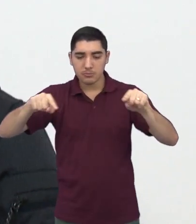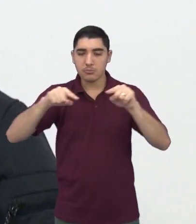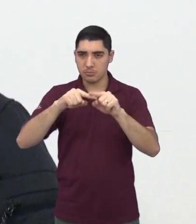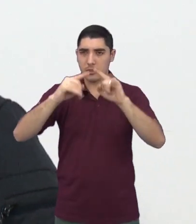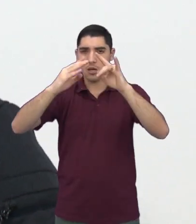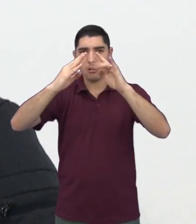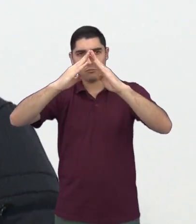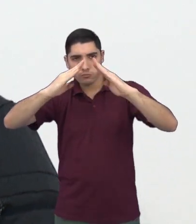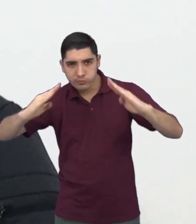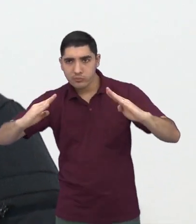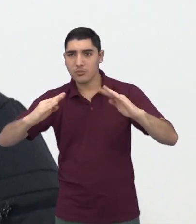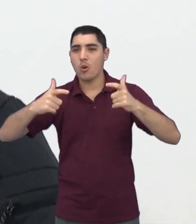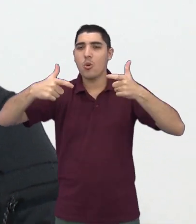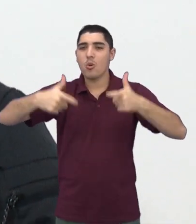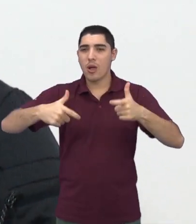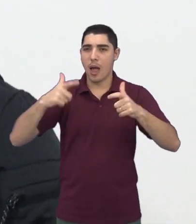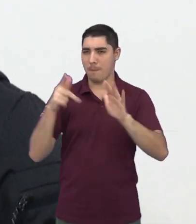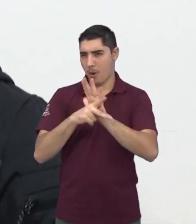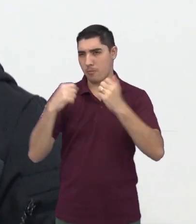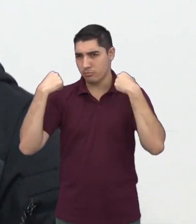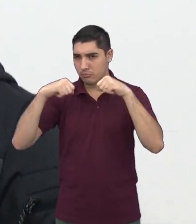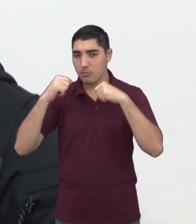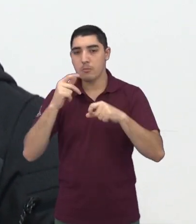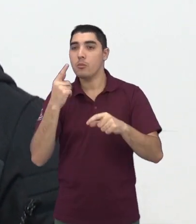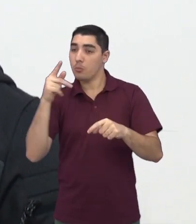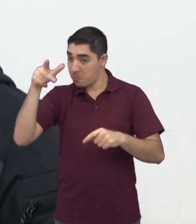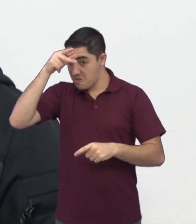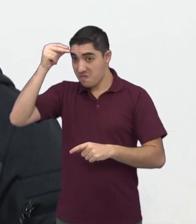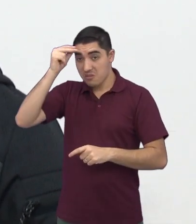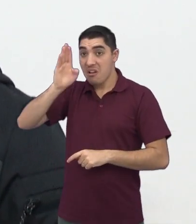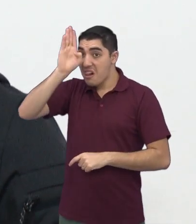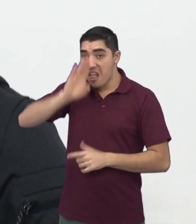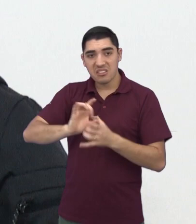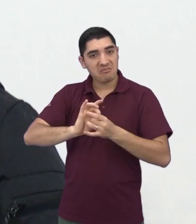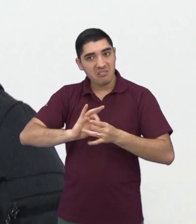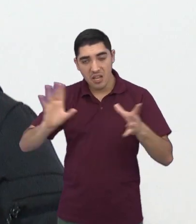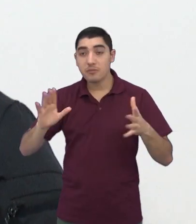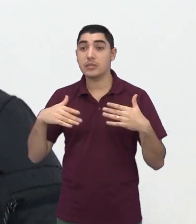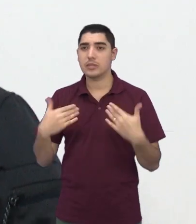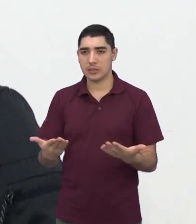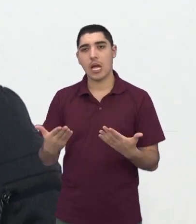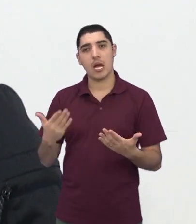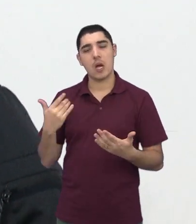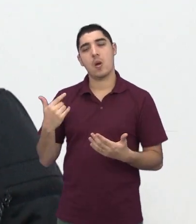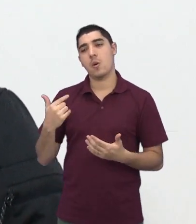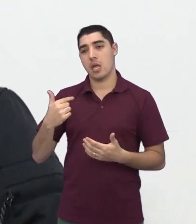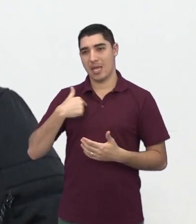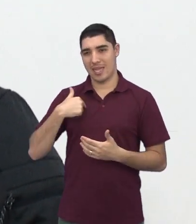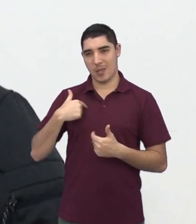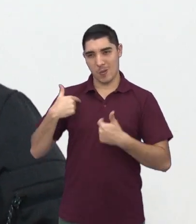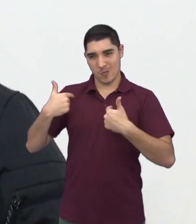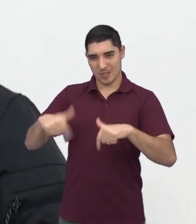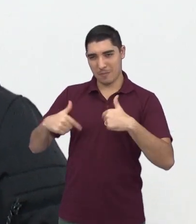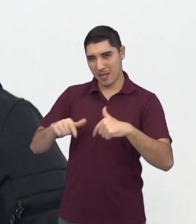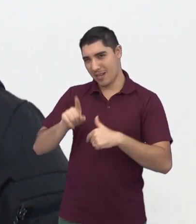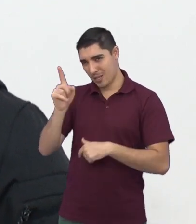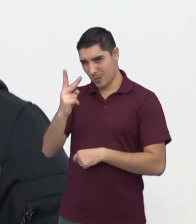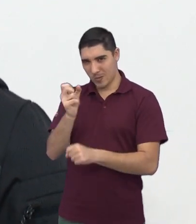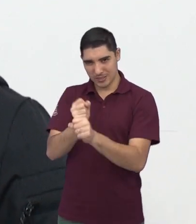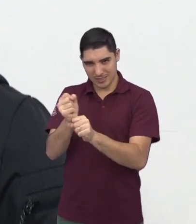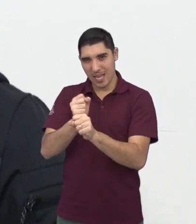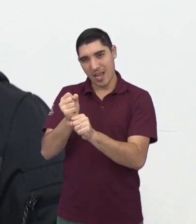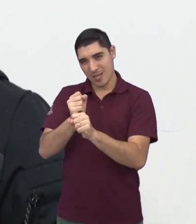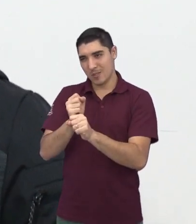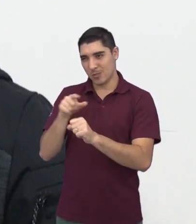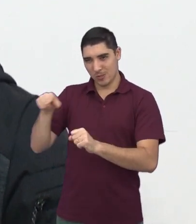cuidar desse povo, desse público, né? Então, a gente via na Casa do Idoso, nesse tempo que eu estagiei lá, né? Nesses 2 anos,